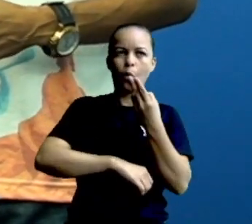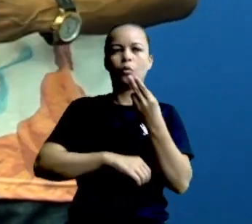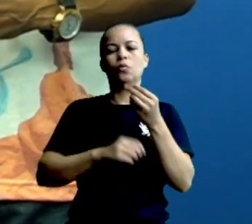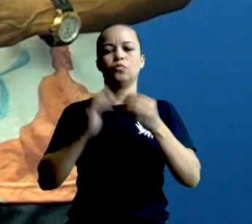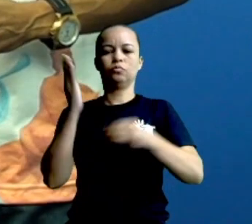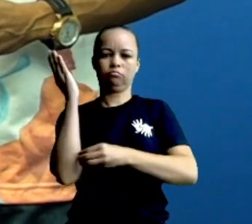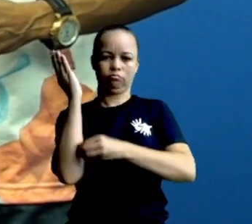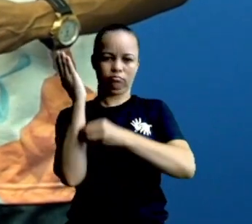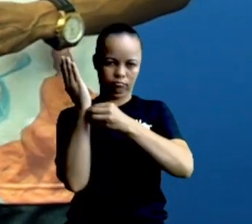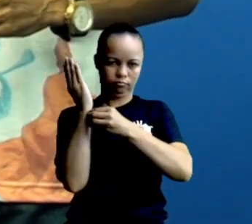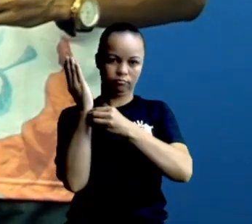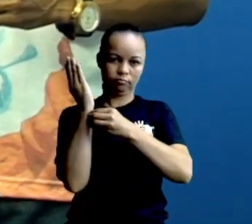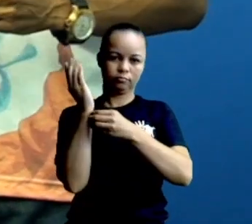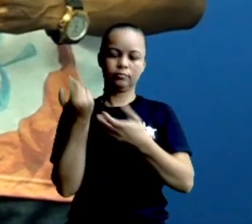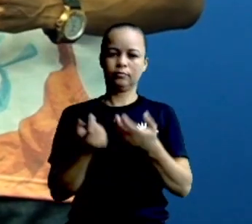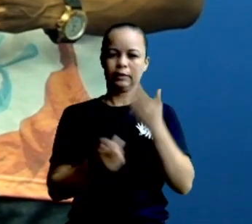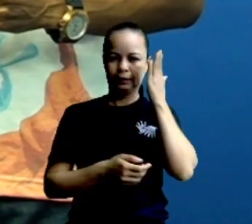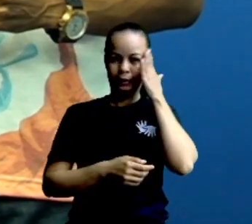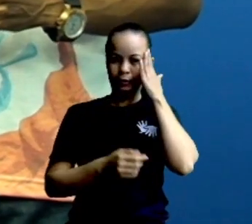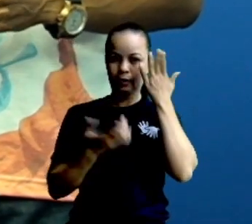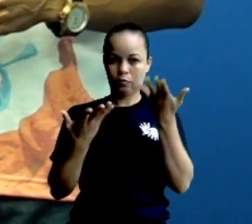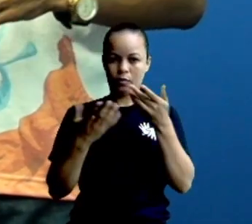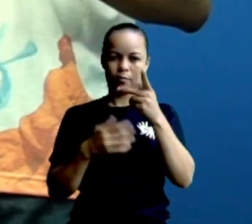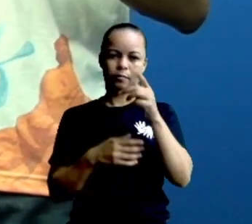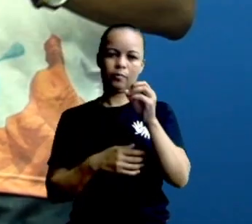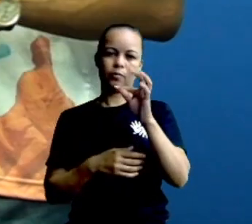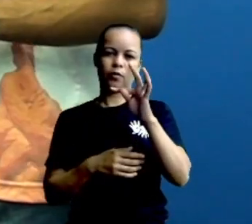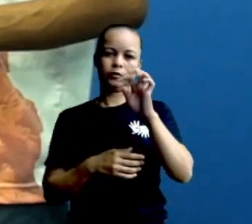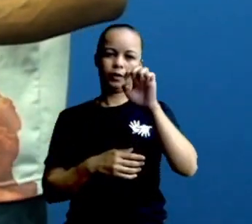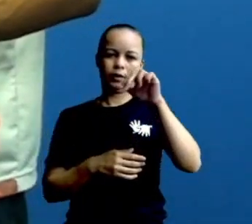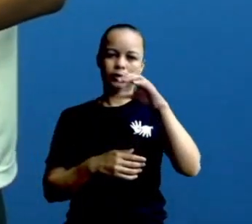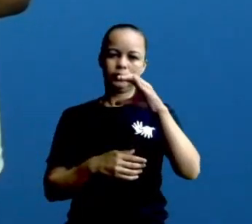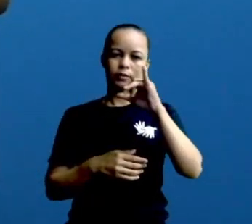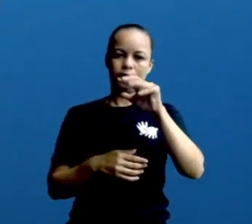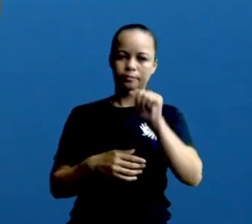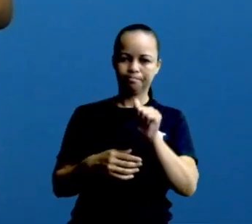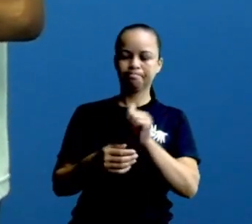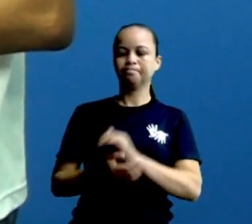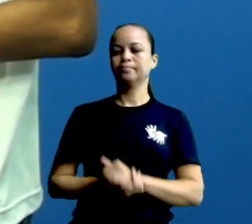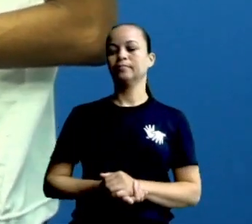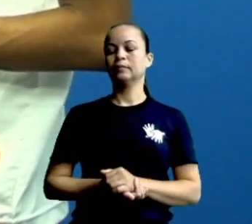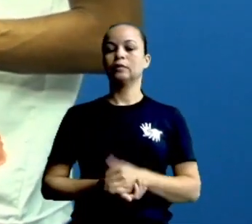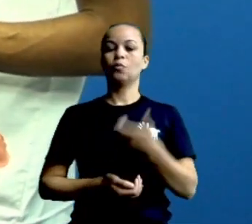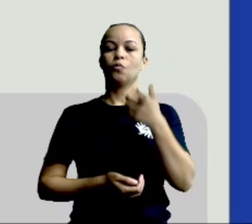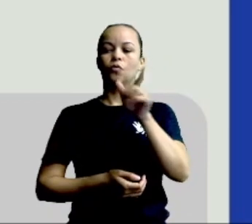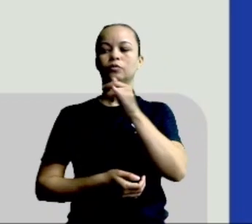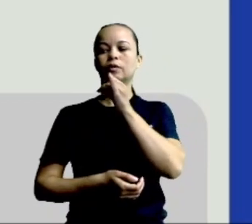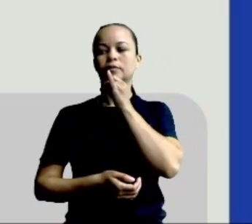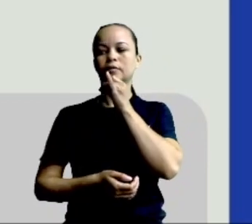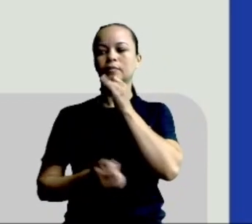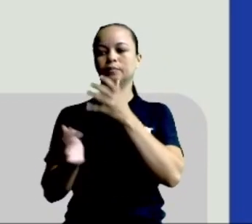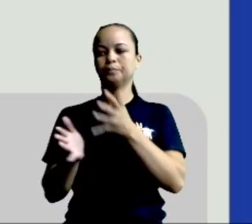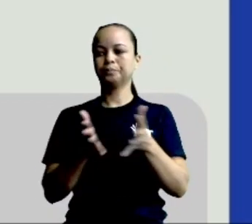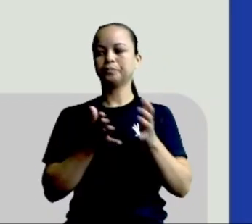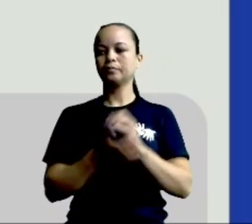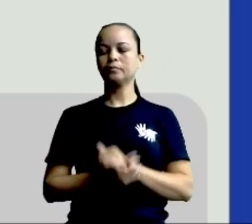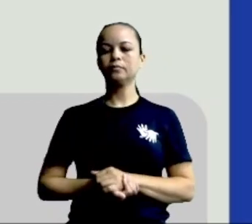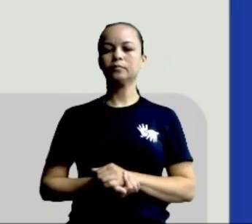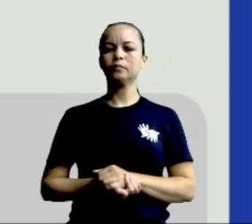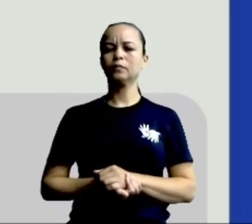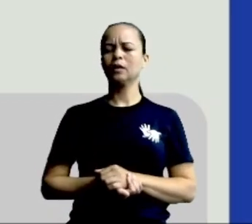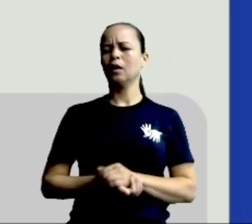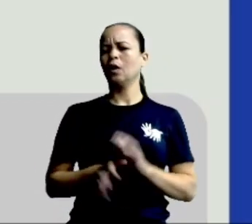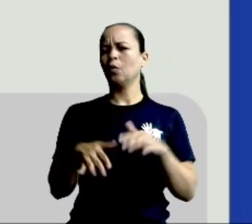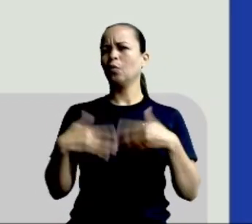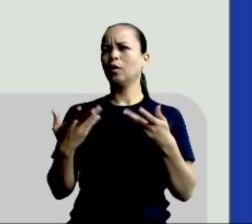elevador. Tranquilo? Depois de o que é potência? Outro exemplo aqui para você ver. Potência, tá?